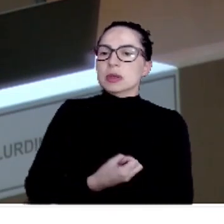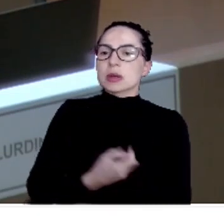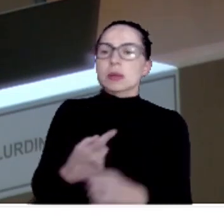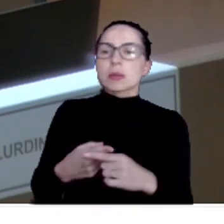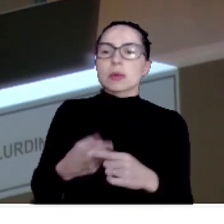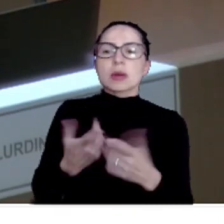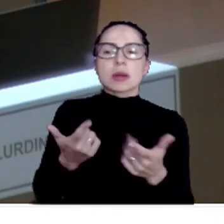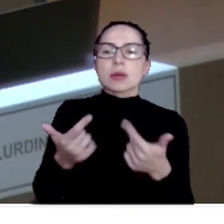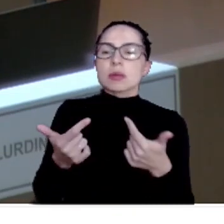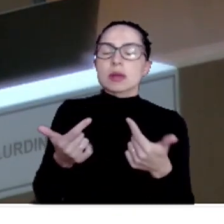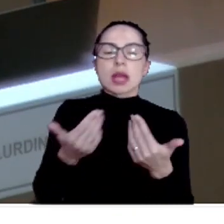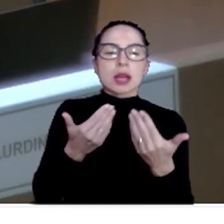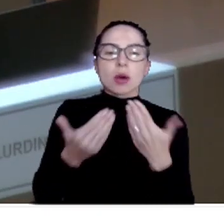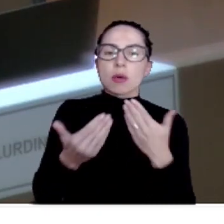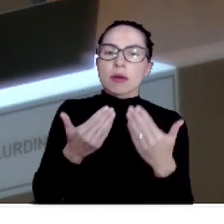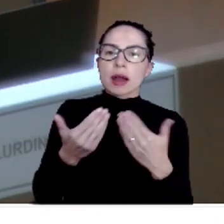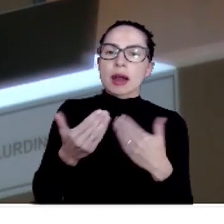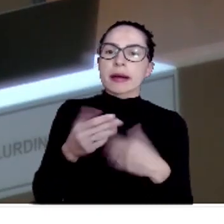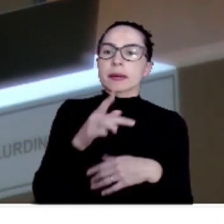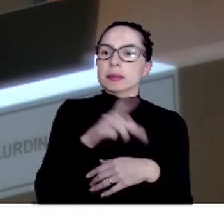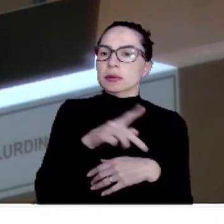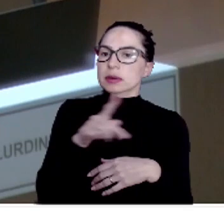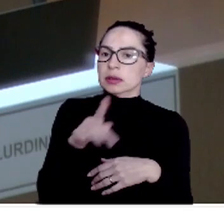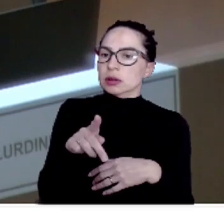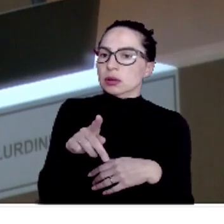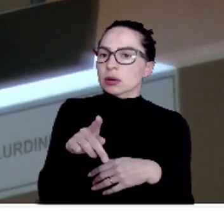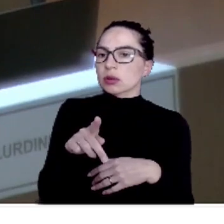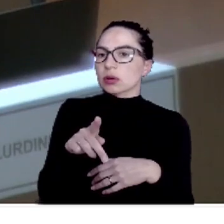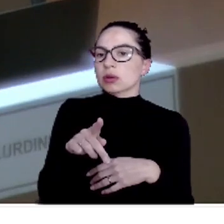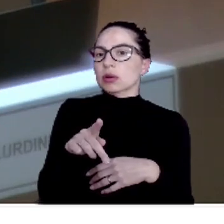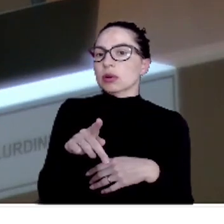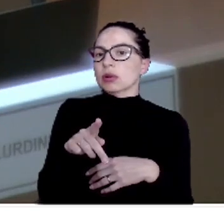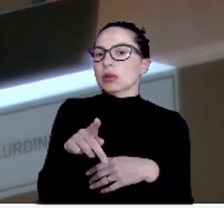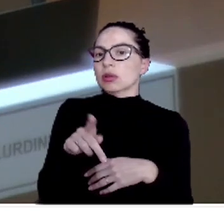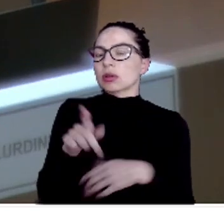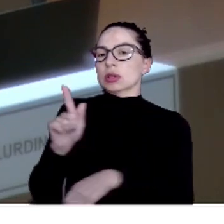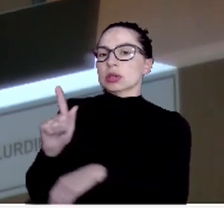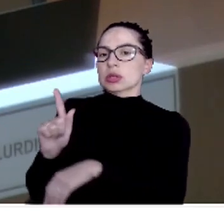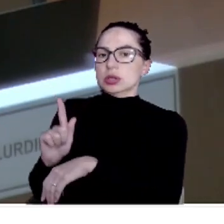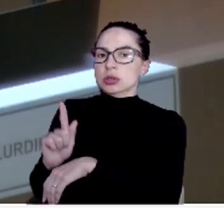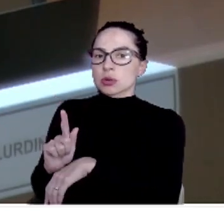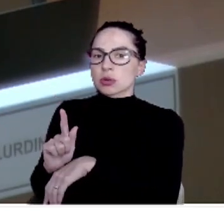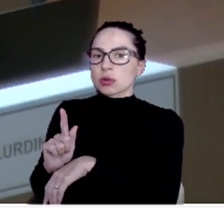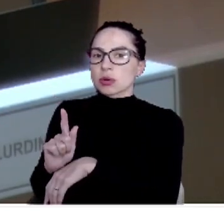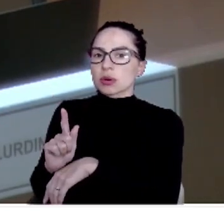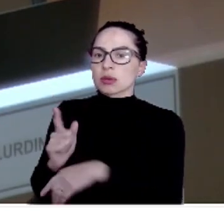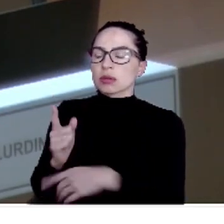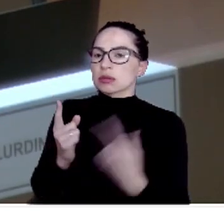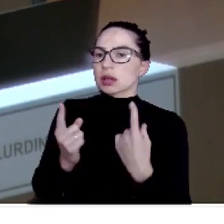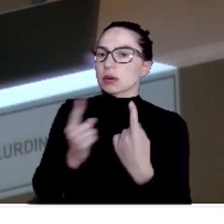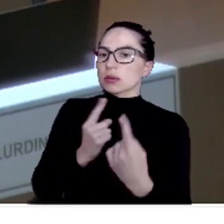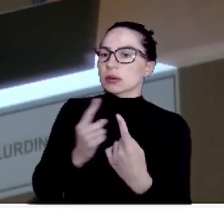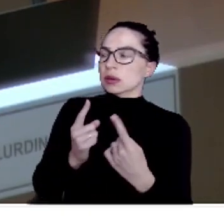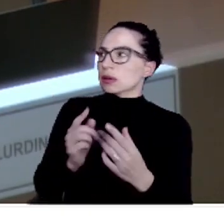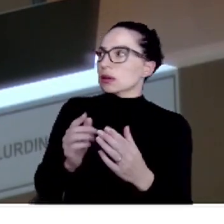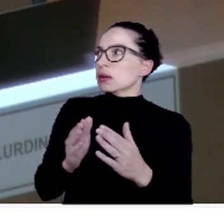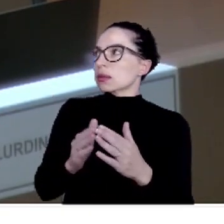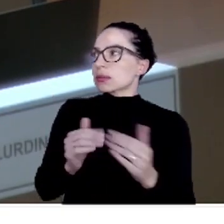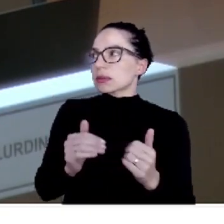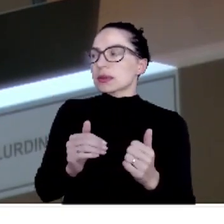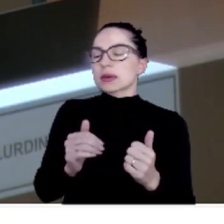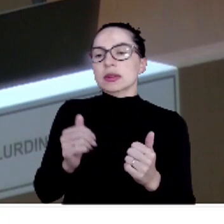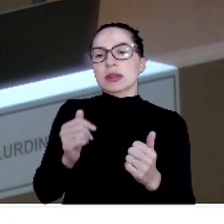né, entre professores e gestores. Então, assim, pedir para que, olha que